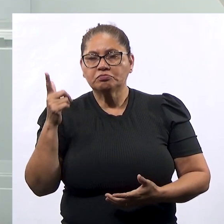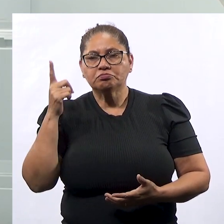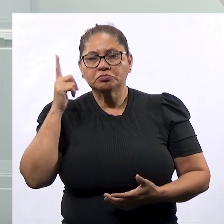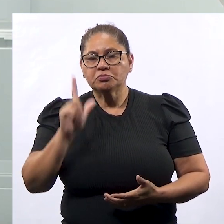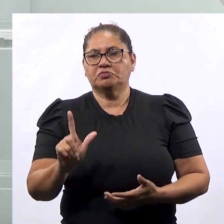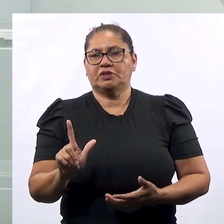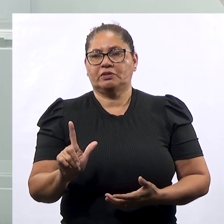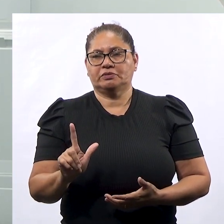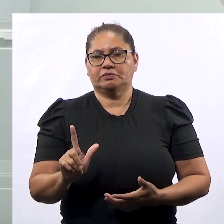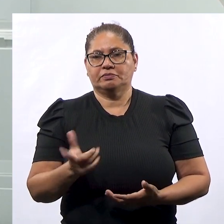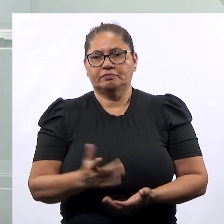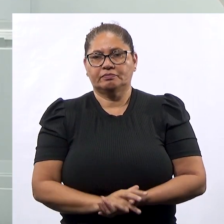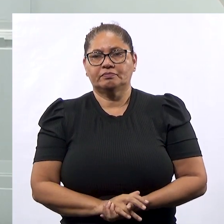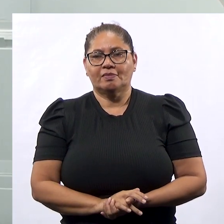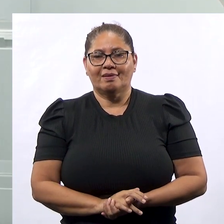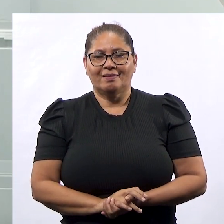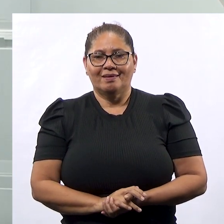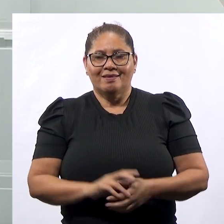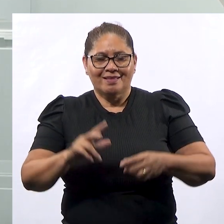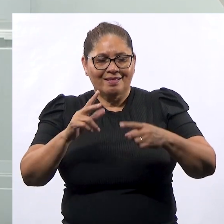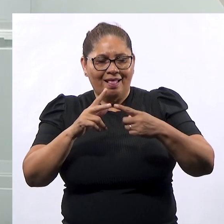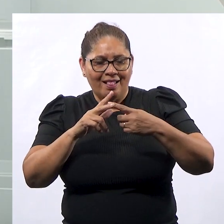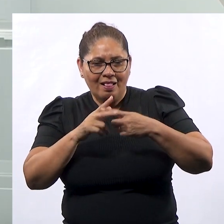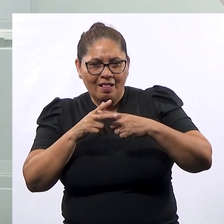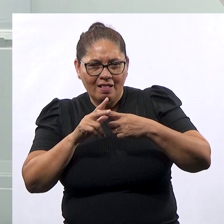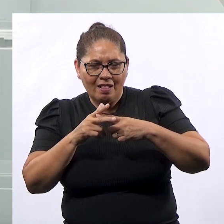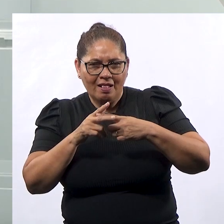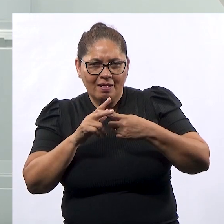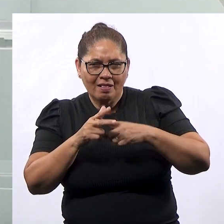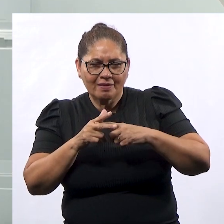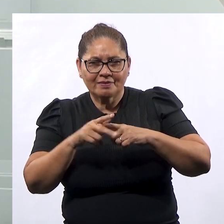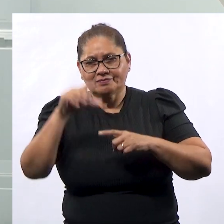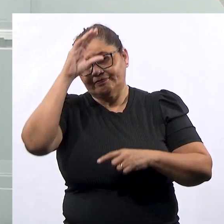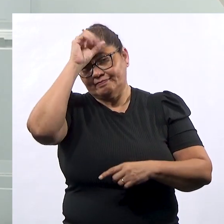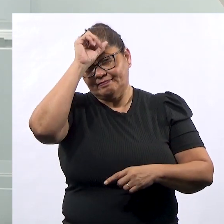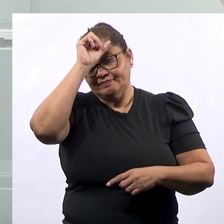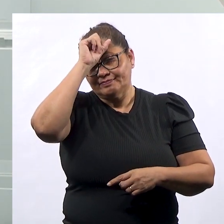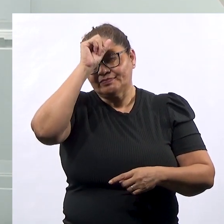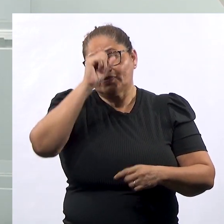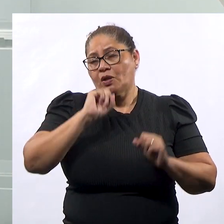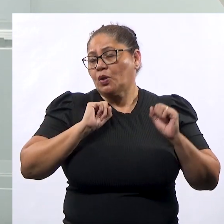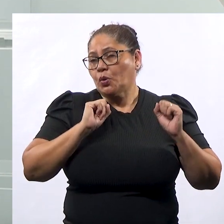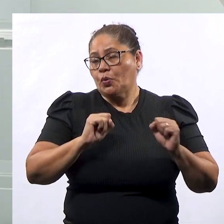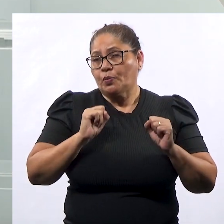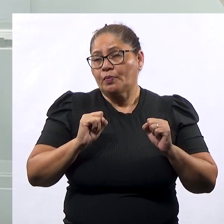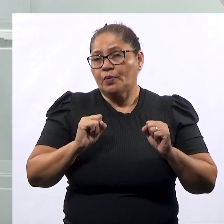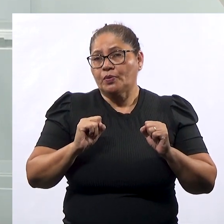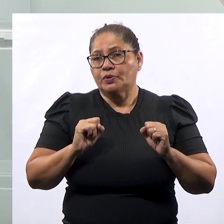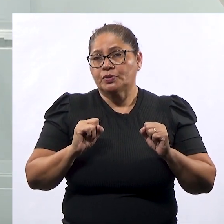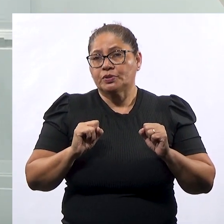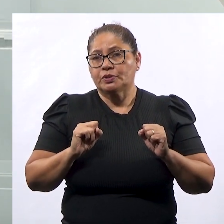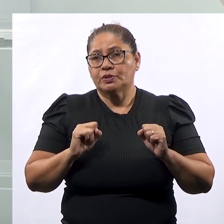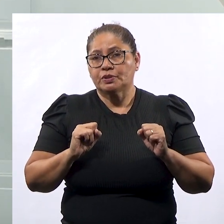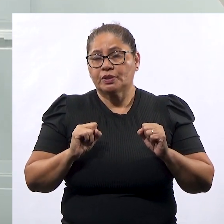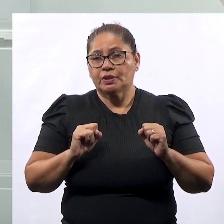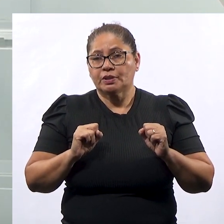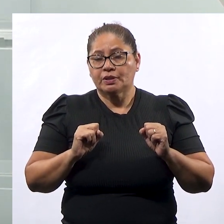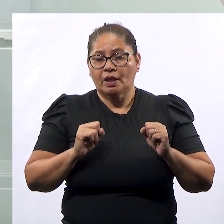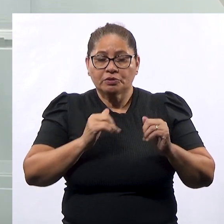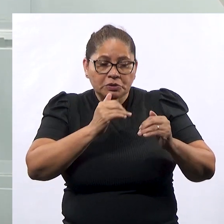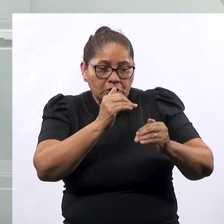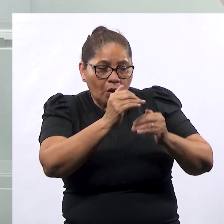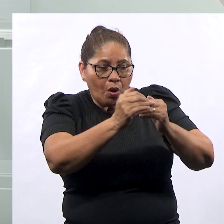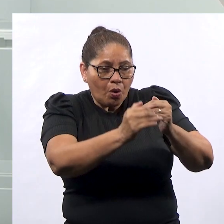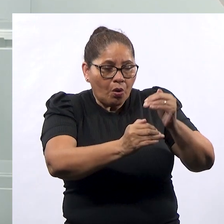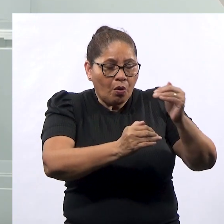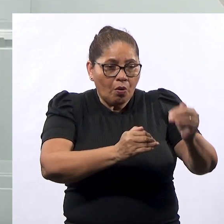superpoder, mas é o poder de regular a aprendizagem, o poder de que você pode intervir